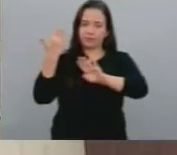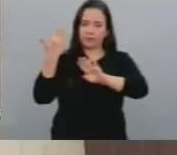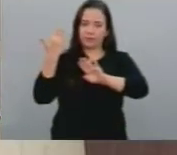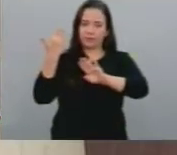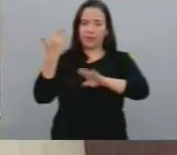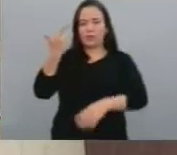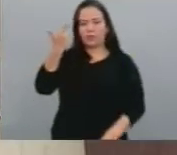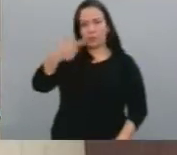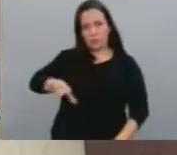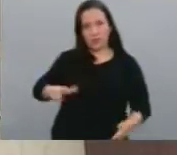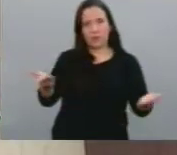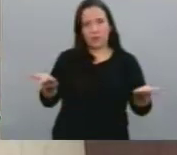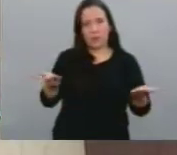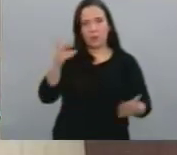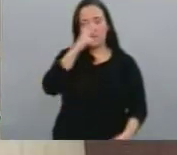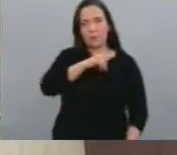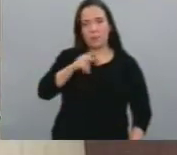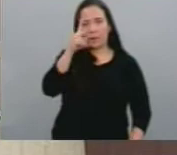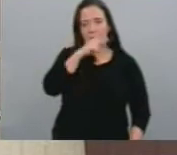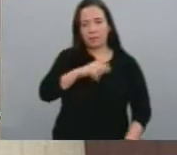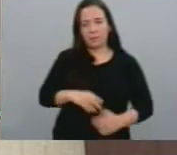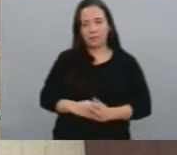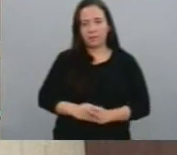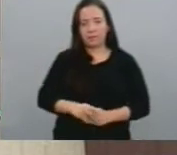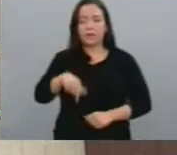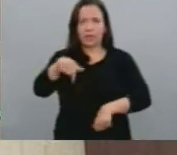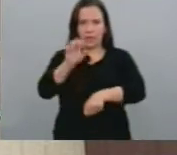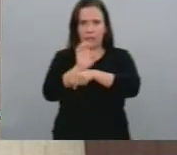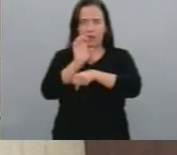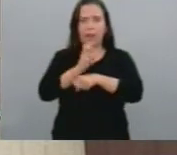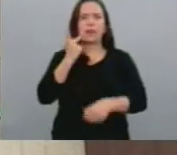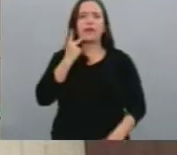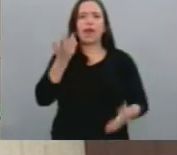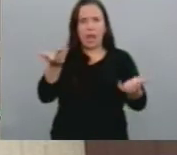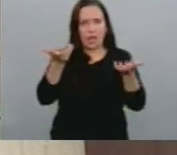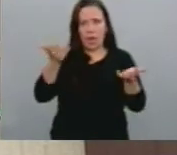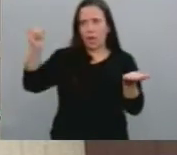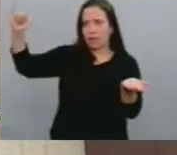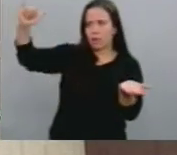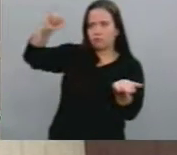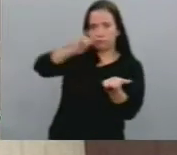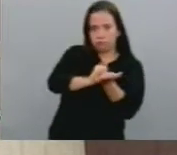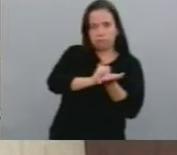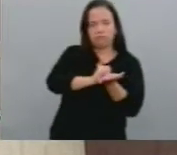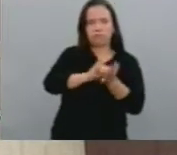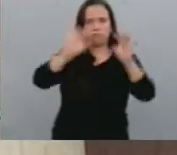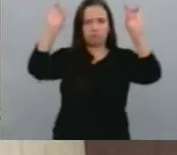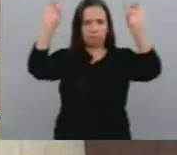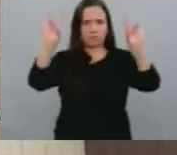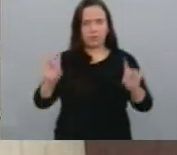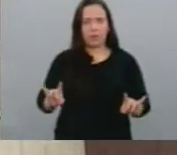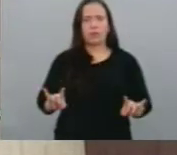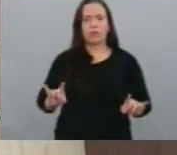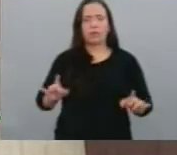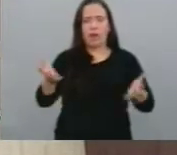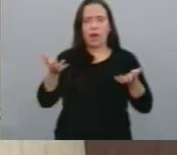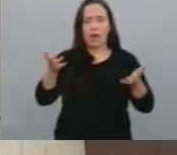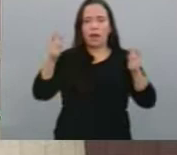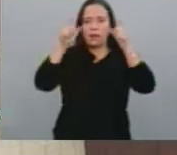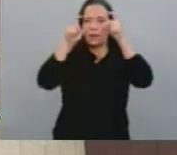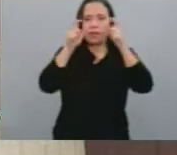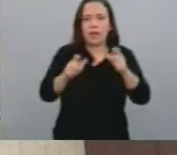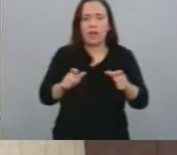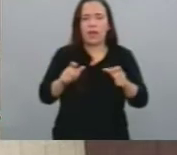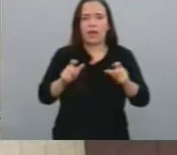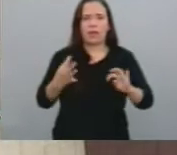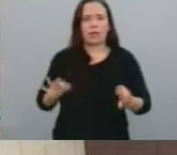se repete. Se o Ceará quer um aeroporto intercontinental que atraia a indústria de ponta, de tecnologia